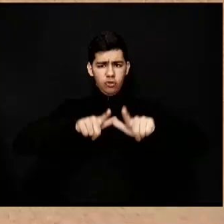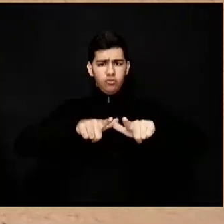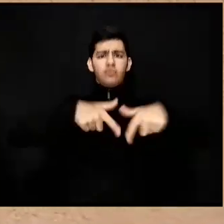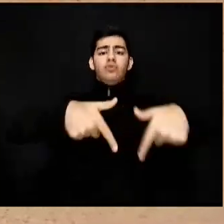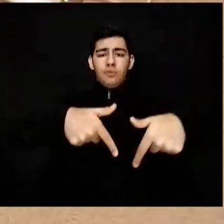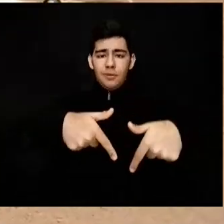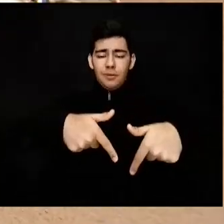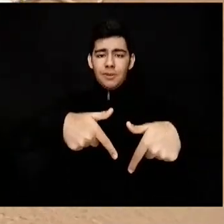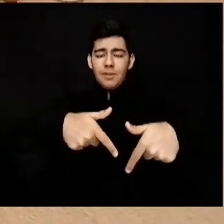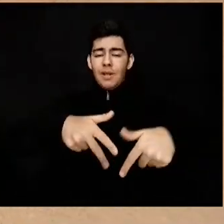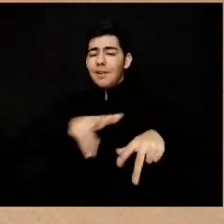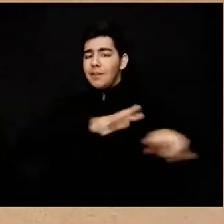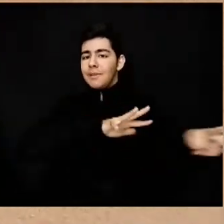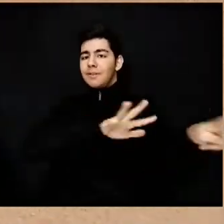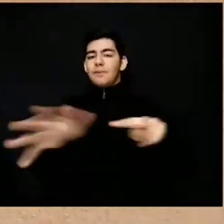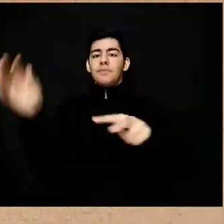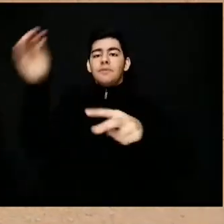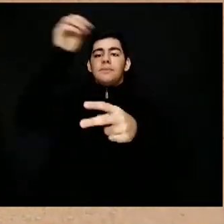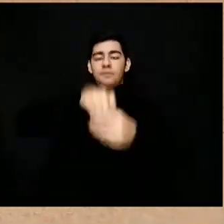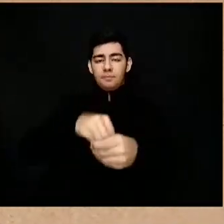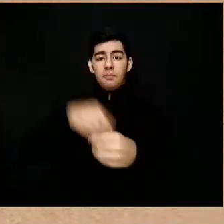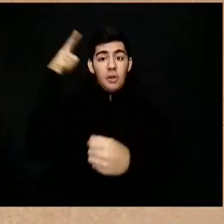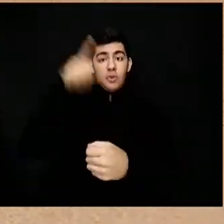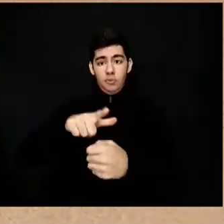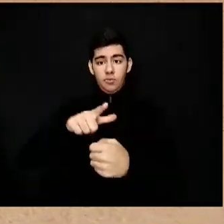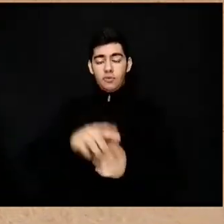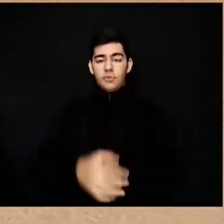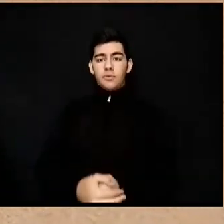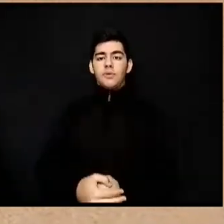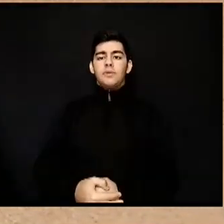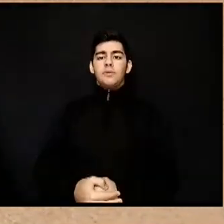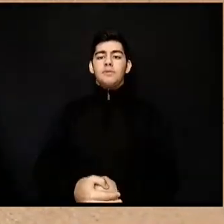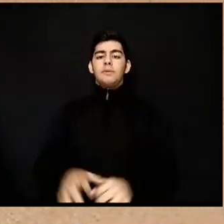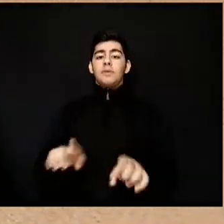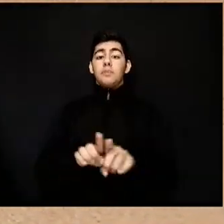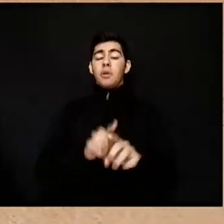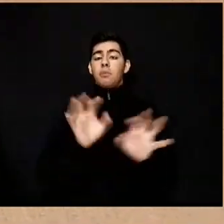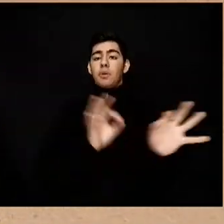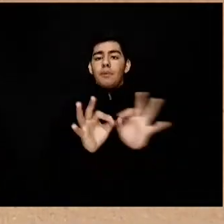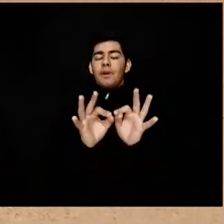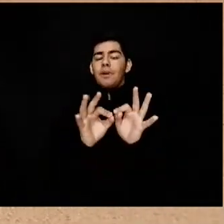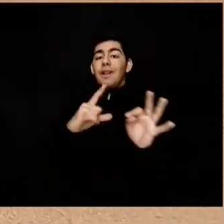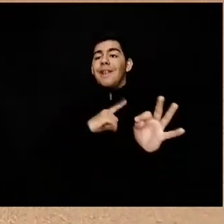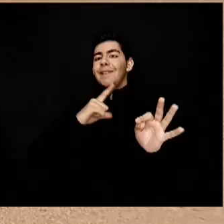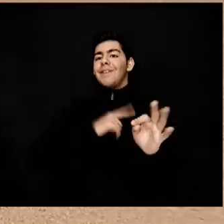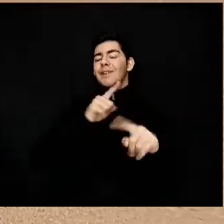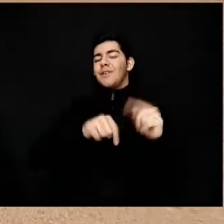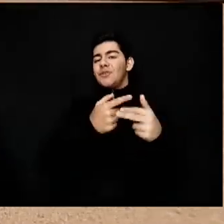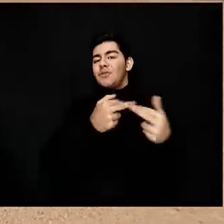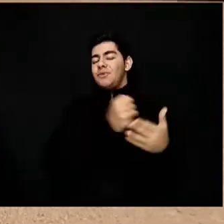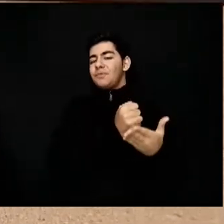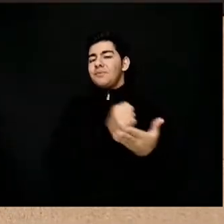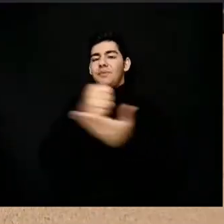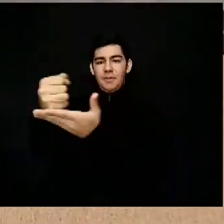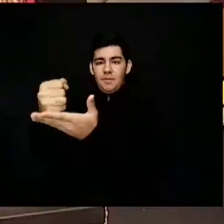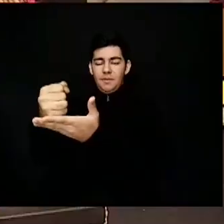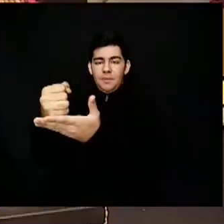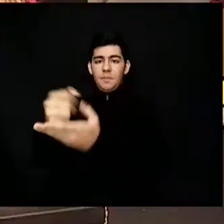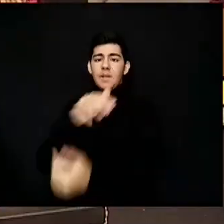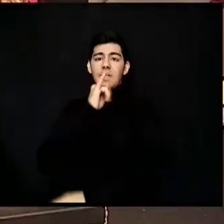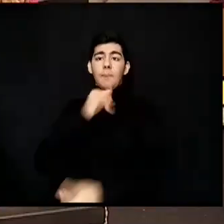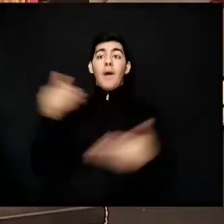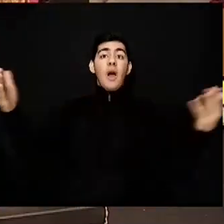para essa produção dessas peças para poder ter o que levar. Sim. Mas não gosto de, hoje eu vou fazer 30